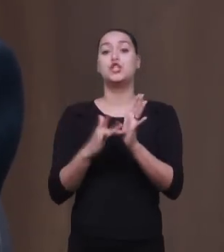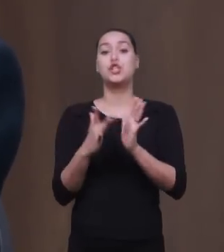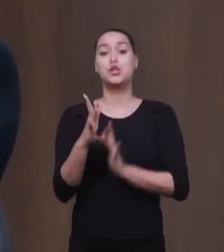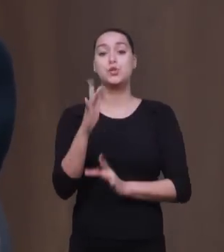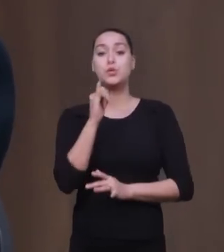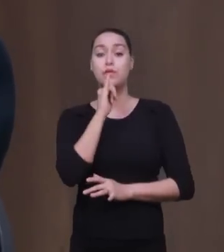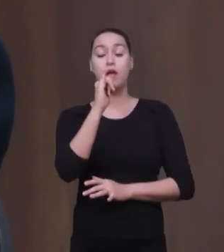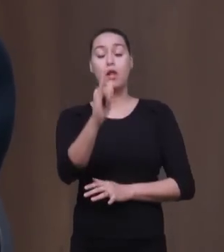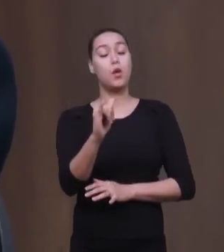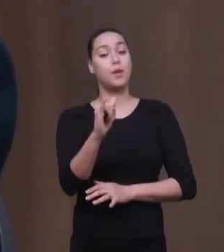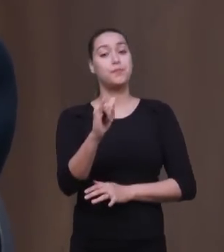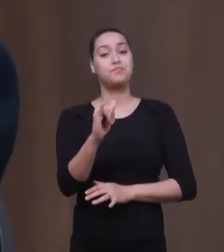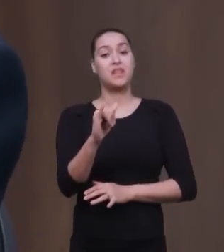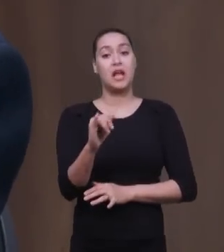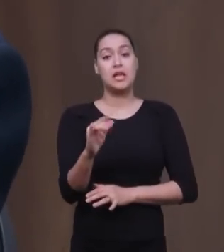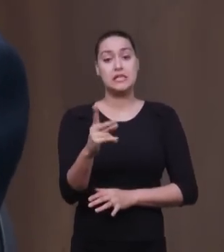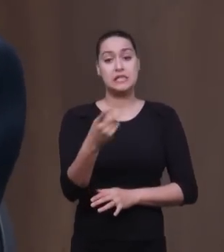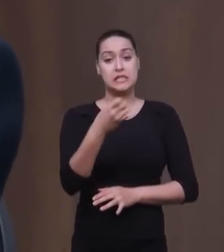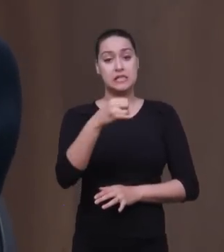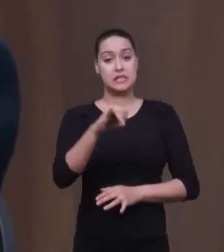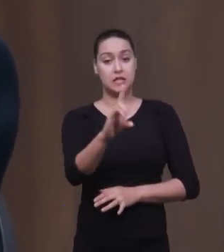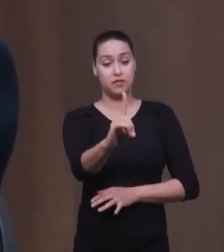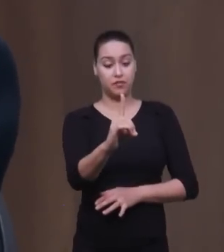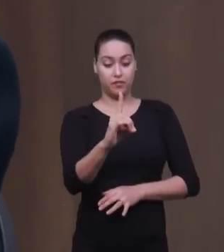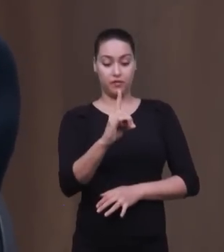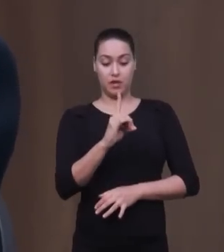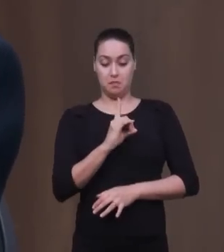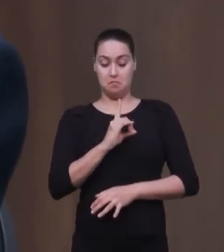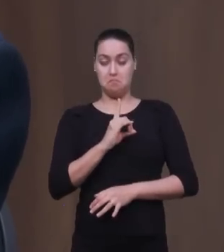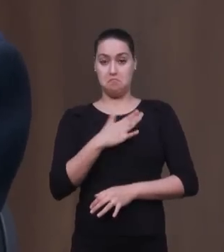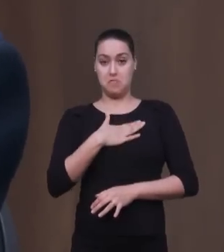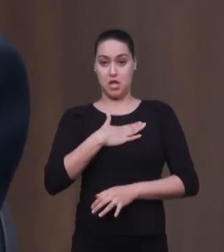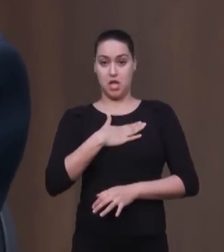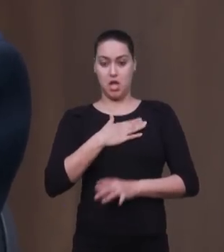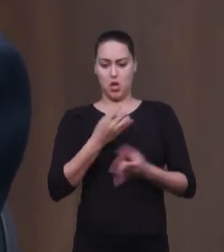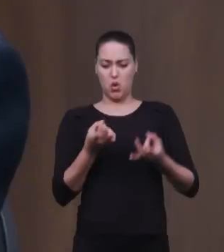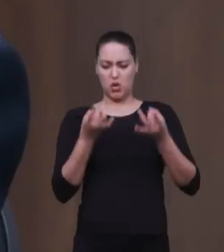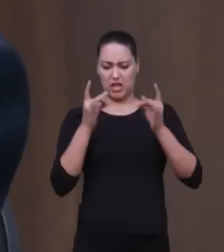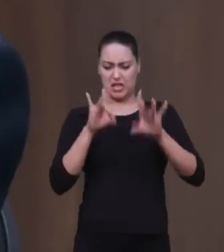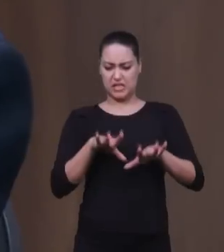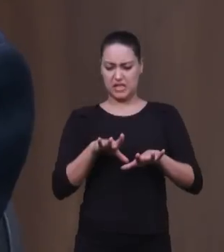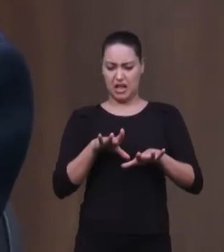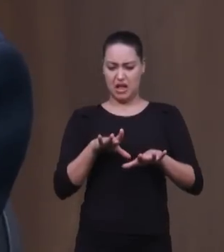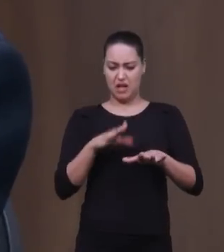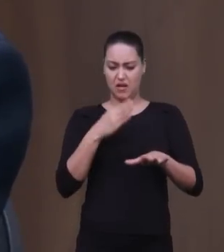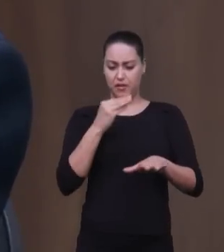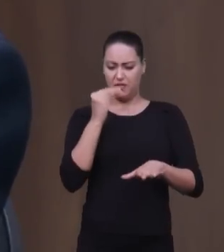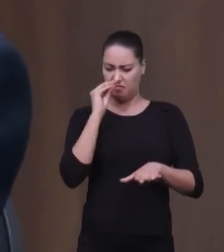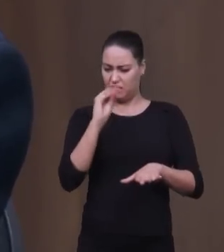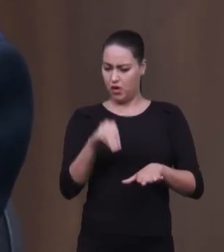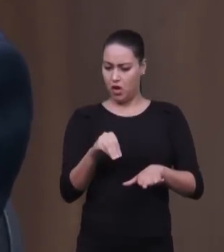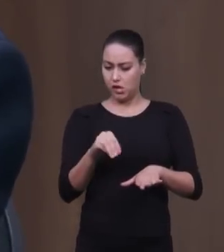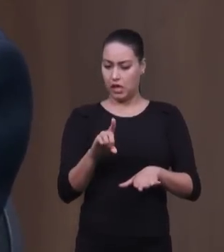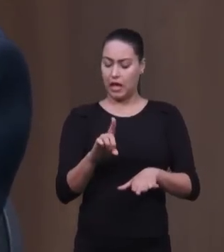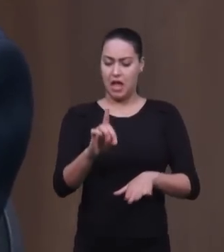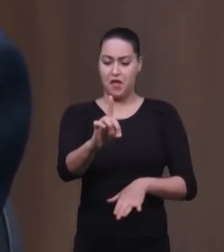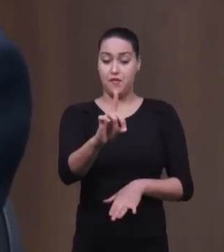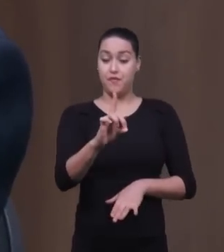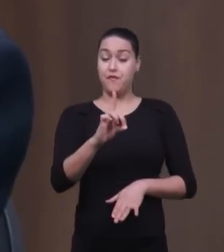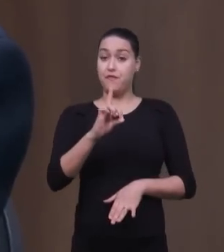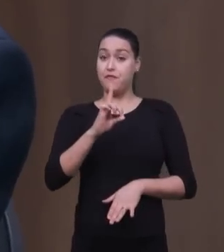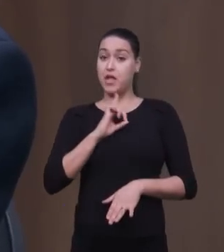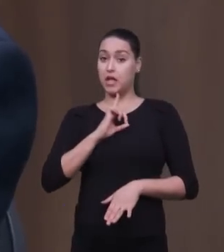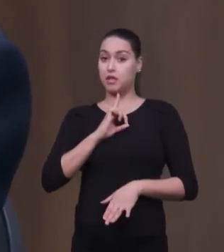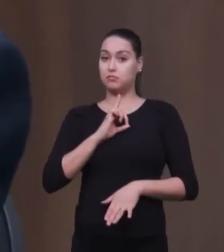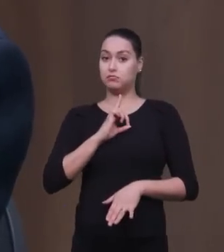assim, aquele que vem a mim, de maneira nenhuma o lançarei fora. Só que o verbo vir ali não é do passado, não é uma coisa estática, é vir